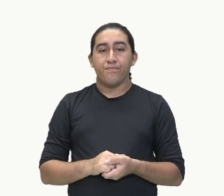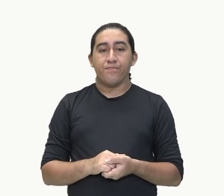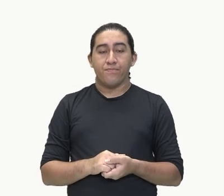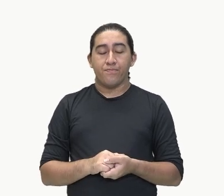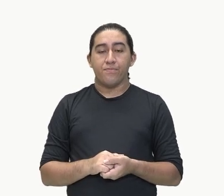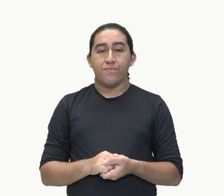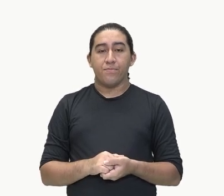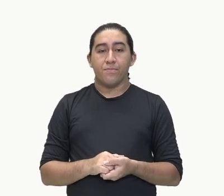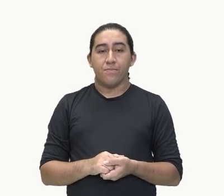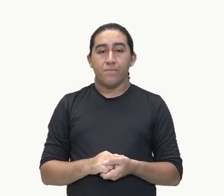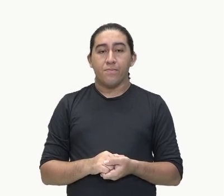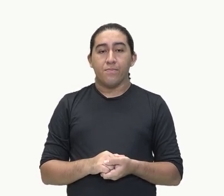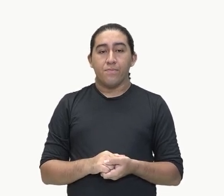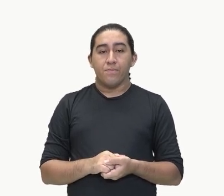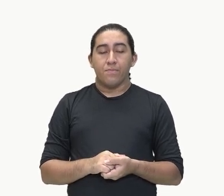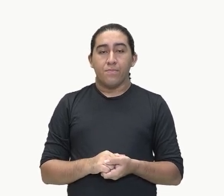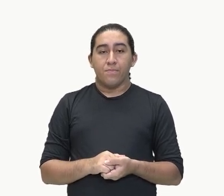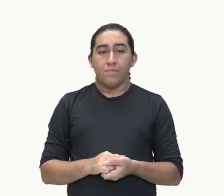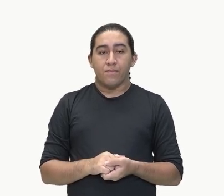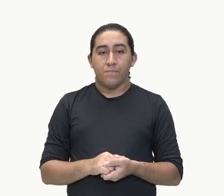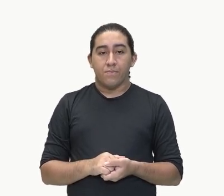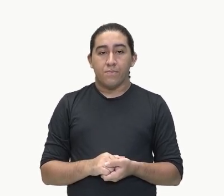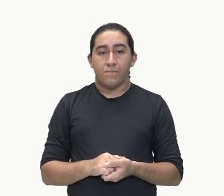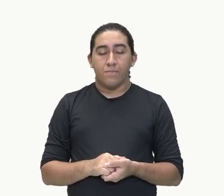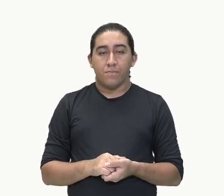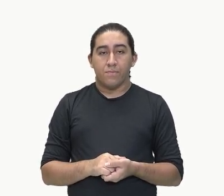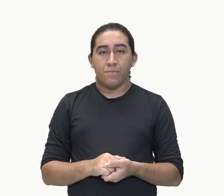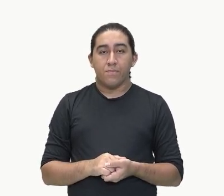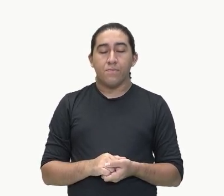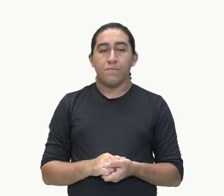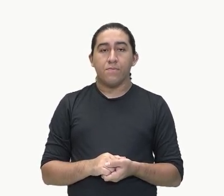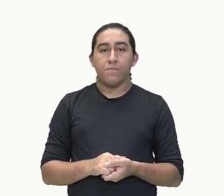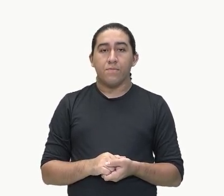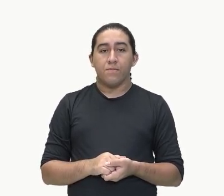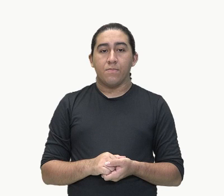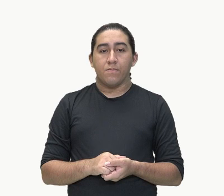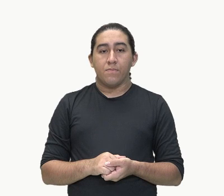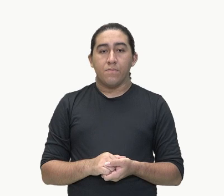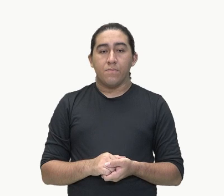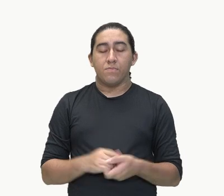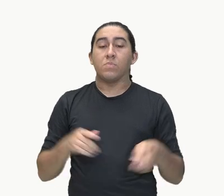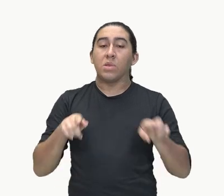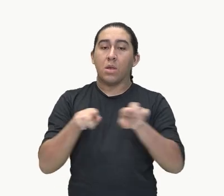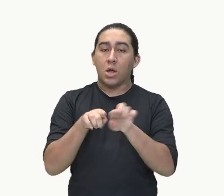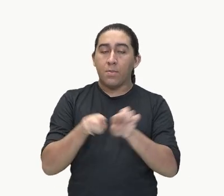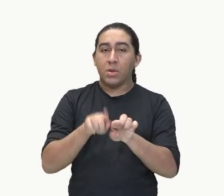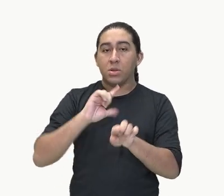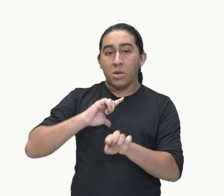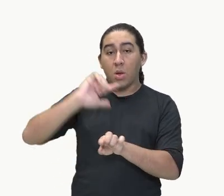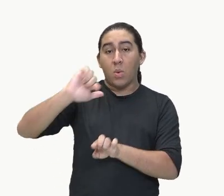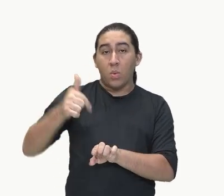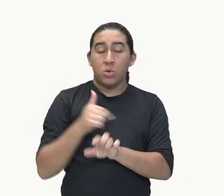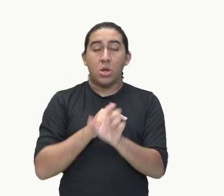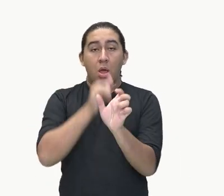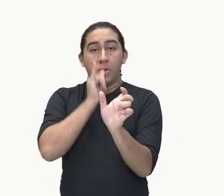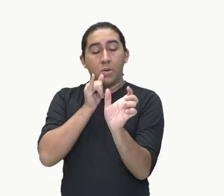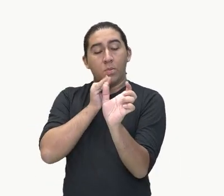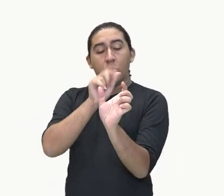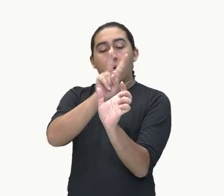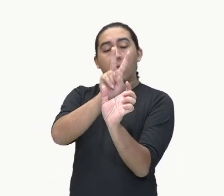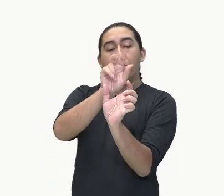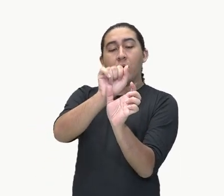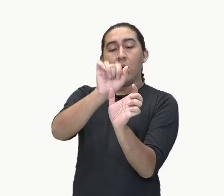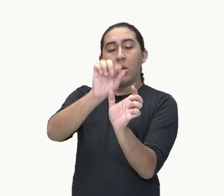esta palavra é formada por derivação sufixal. Aí temos desvalorizar. Veja